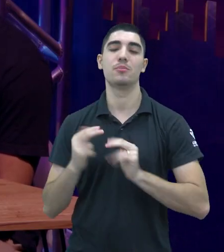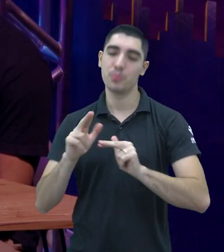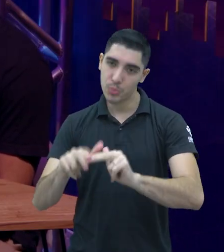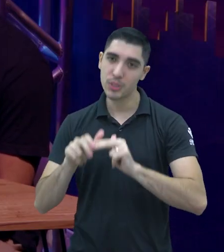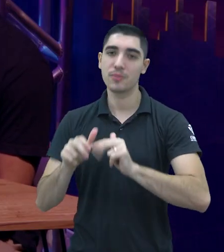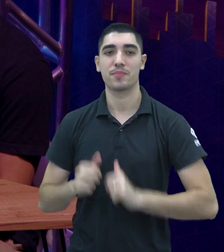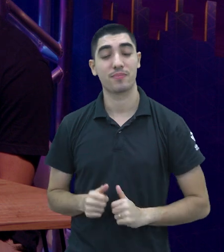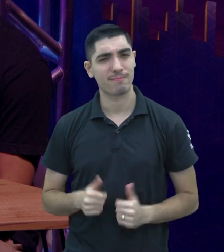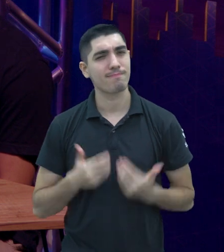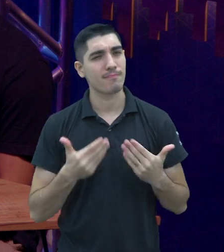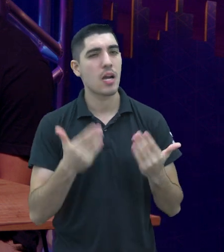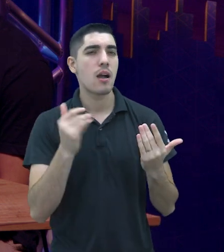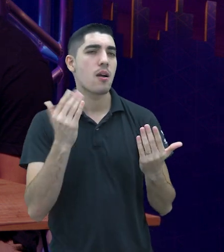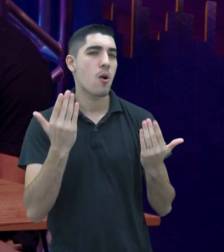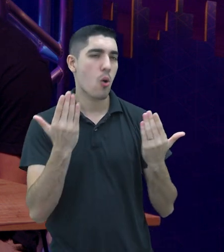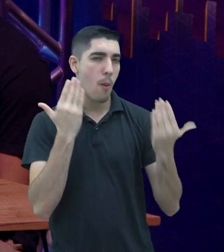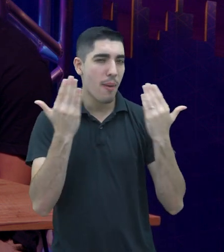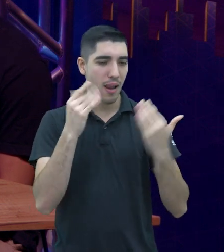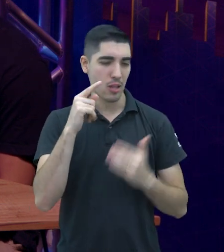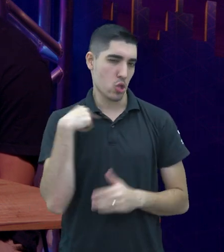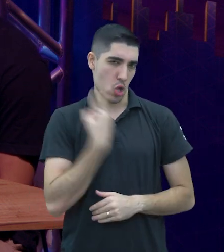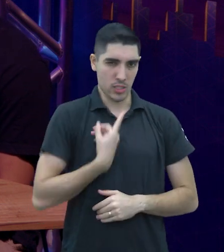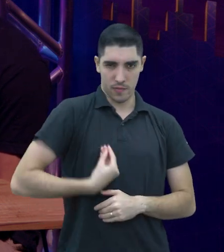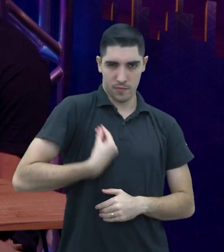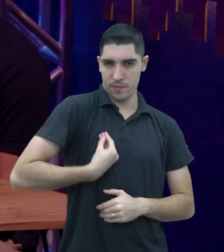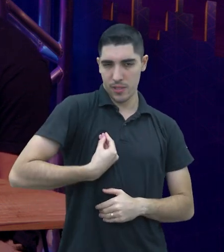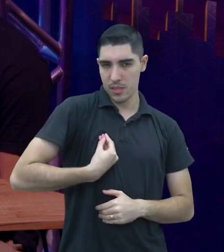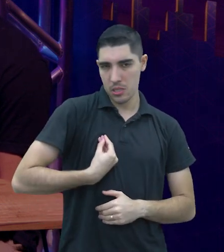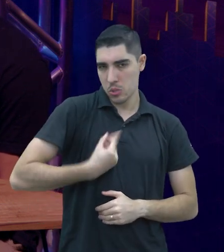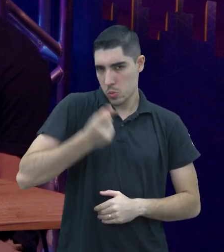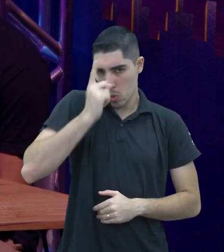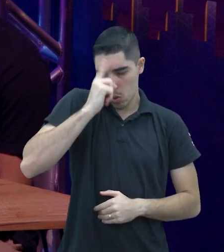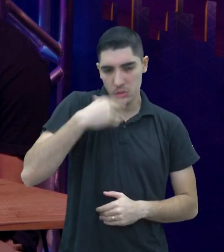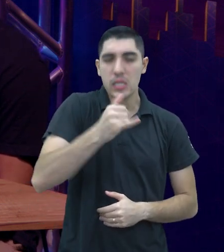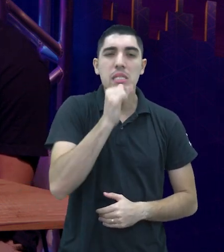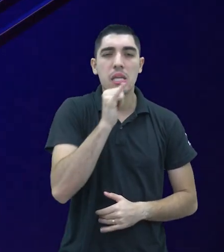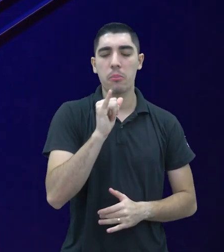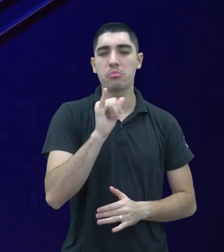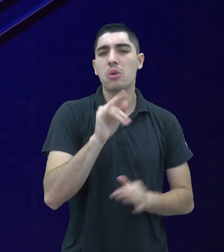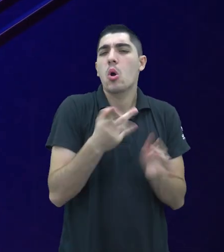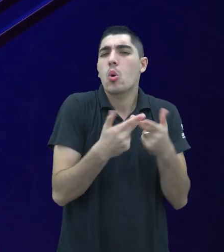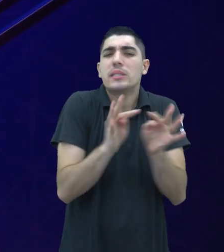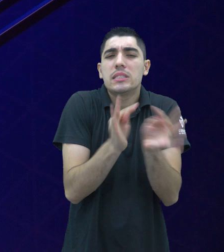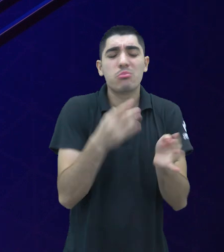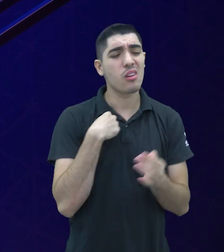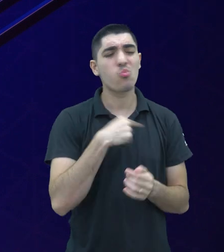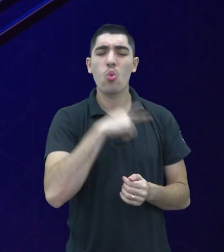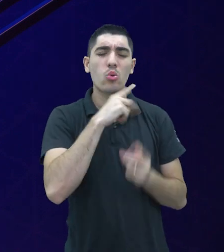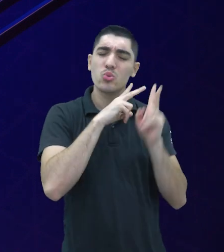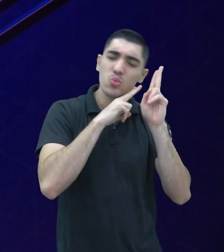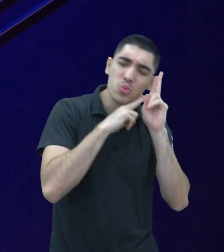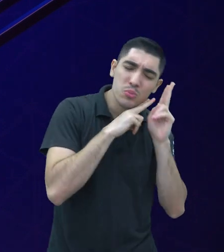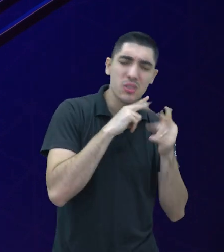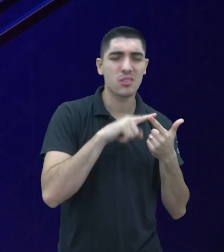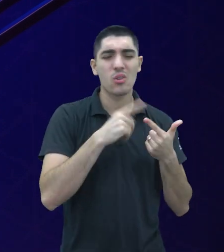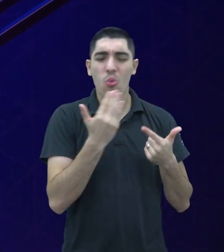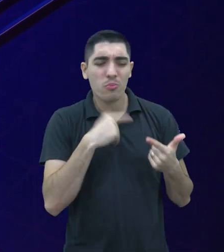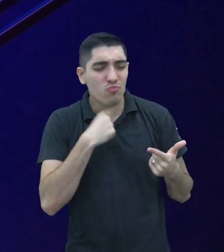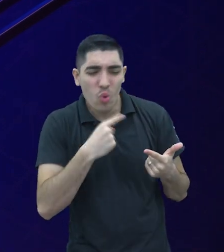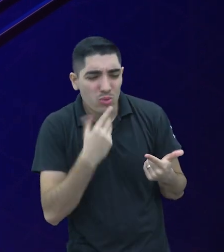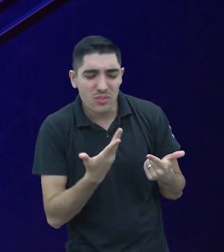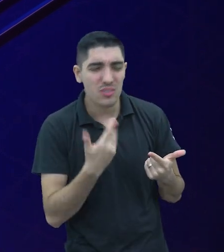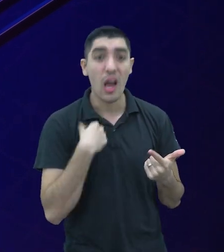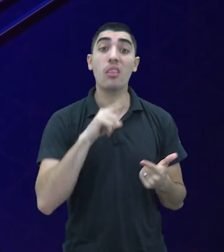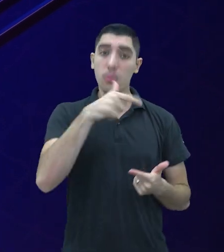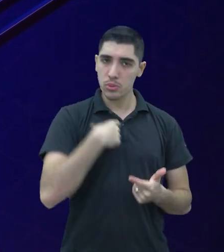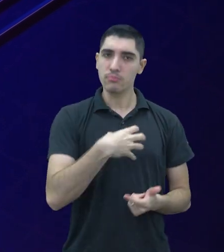e se a gente for trazer pro nosso dia a dia, né, Samu? Quando, sei lá, é um dia que a gente não dormiu direito, não conseguiu comer direito, a gente já fica